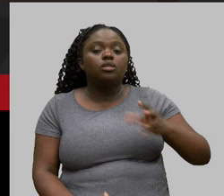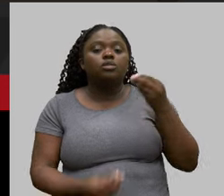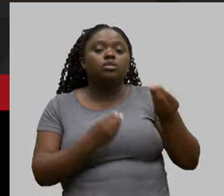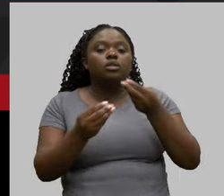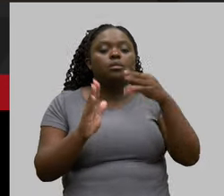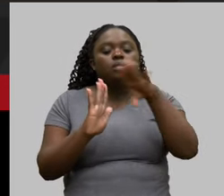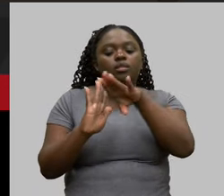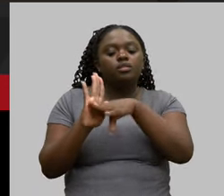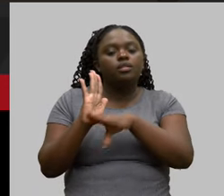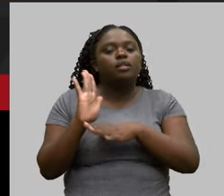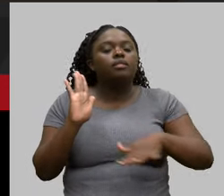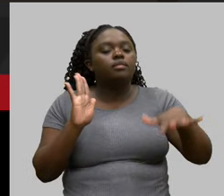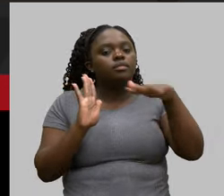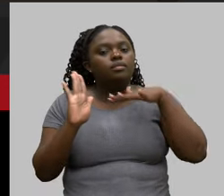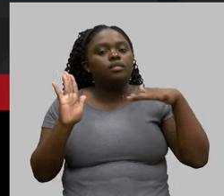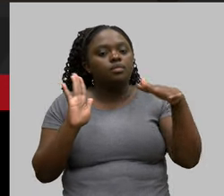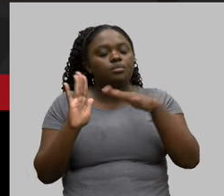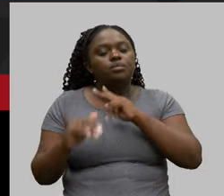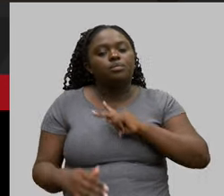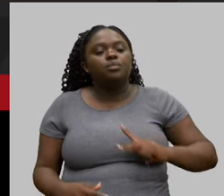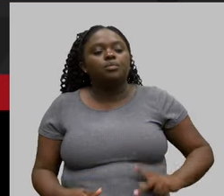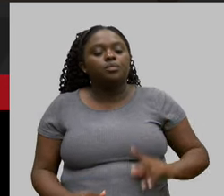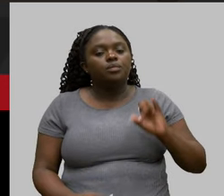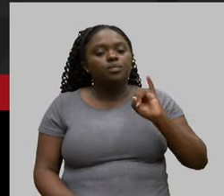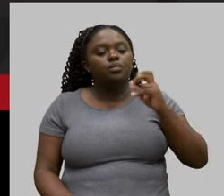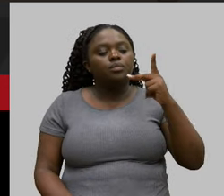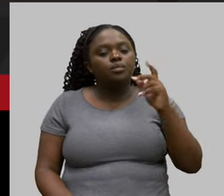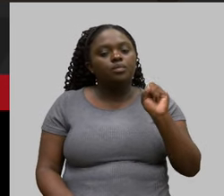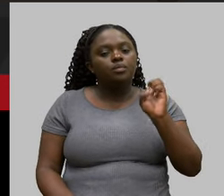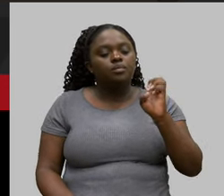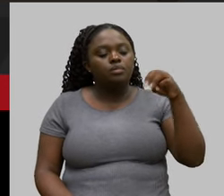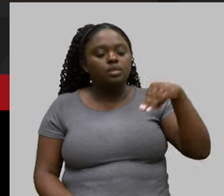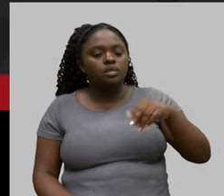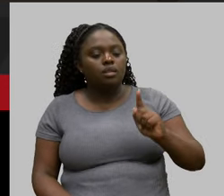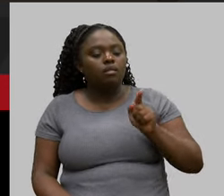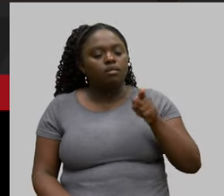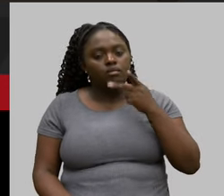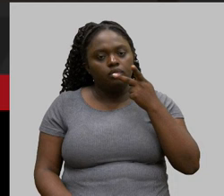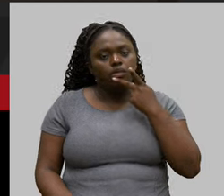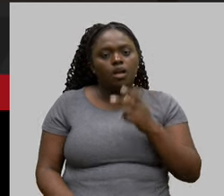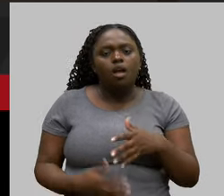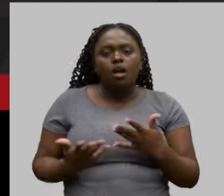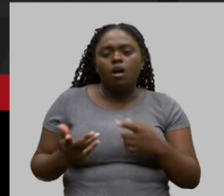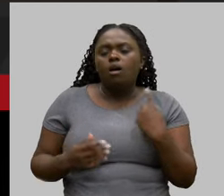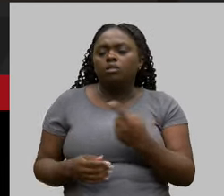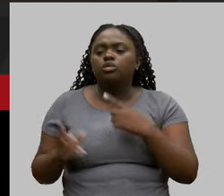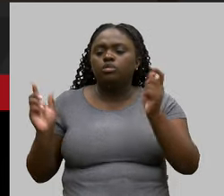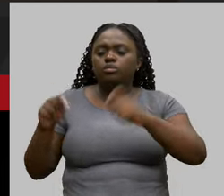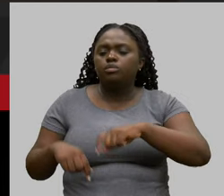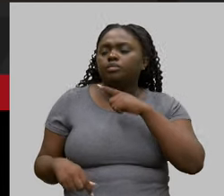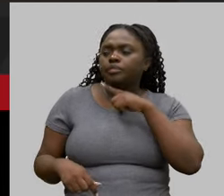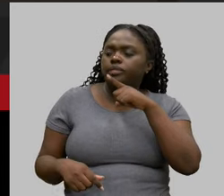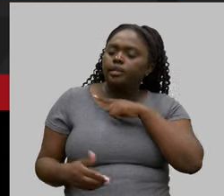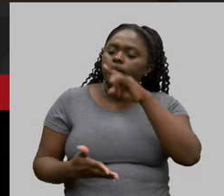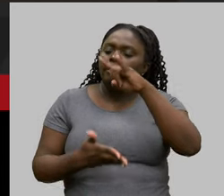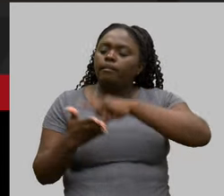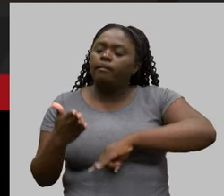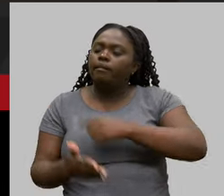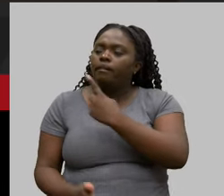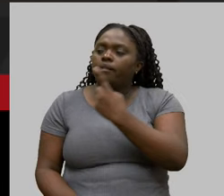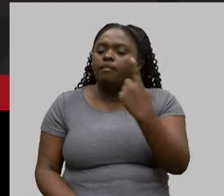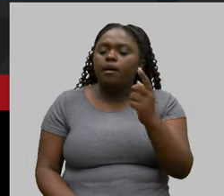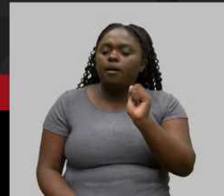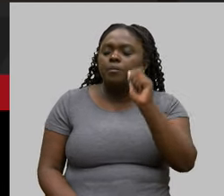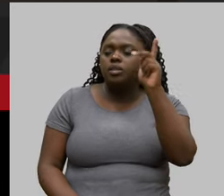Gerais o presidente do ipseng Diz aí olha nós poderíamos ter lá conta e de que cada um iria aposentar o